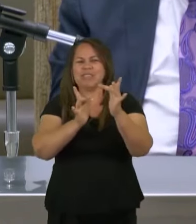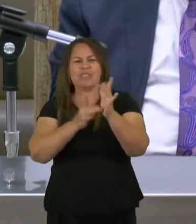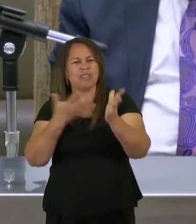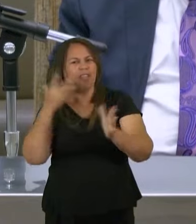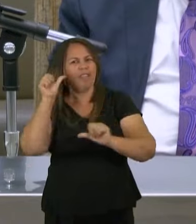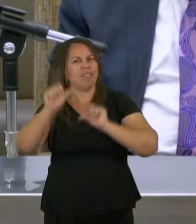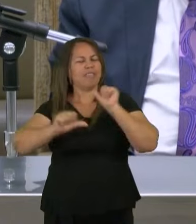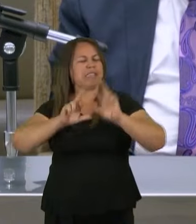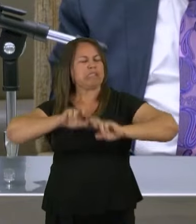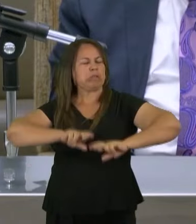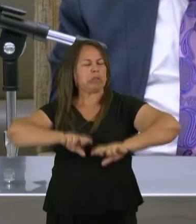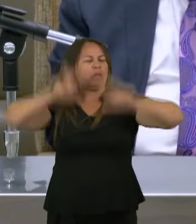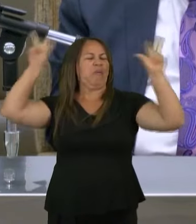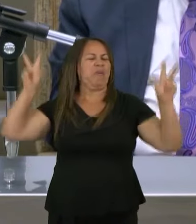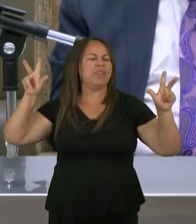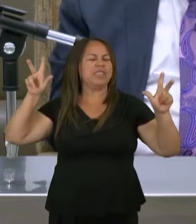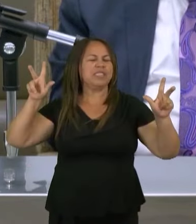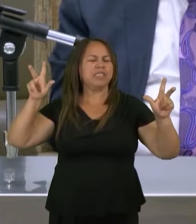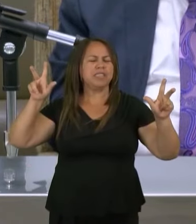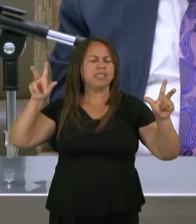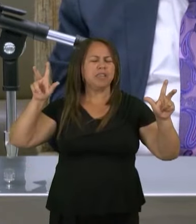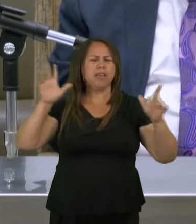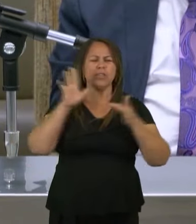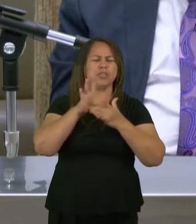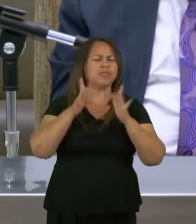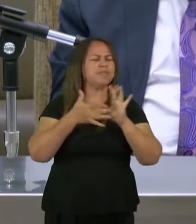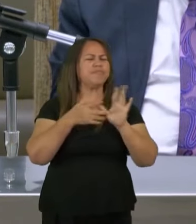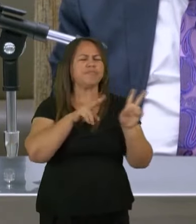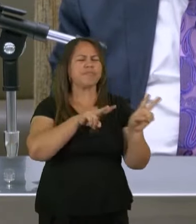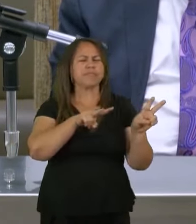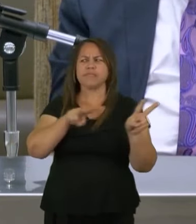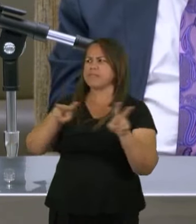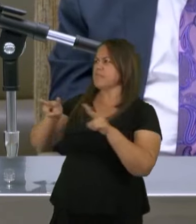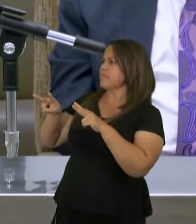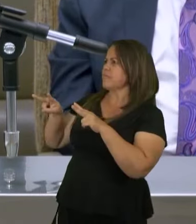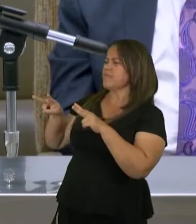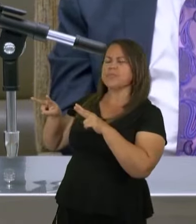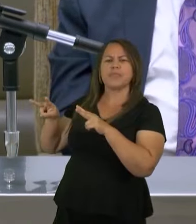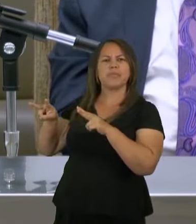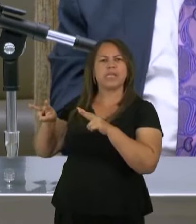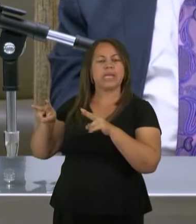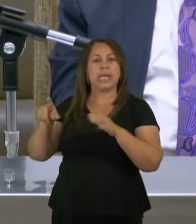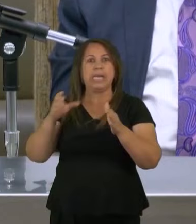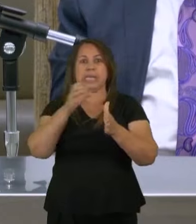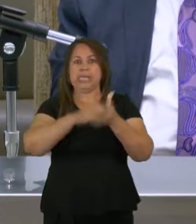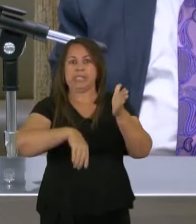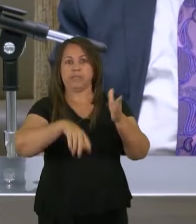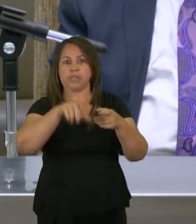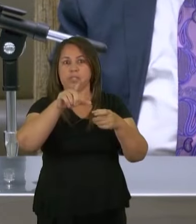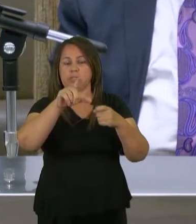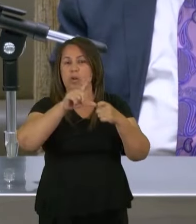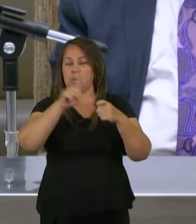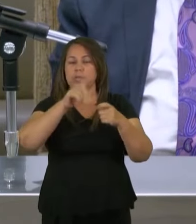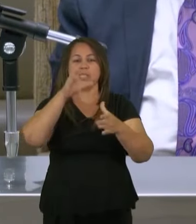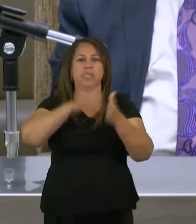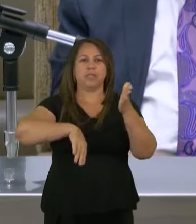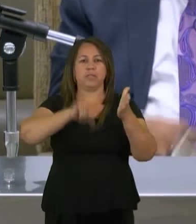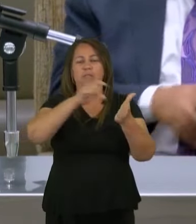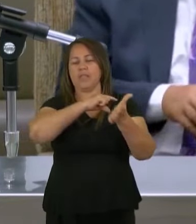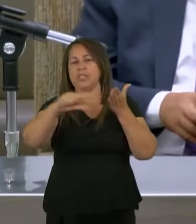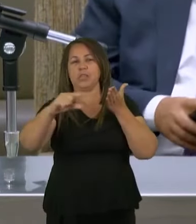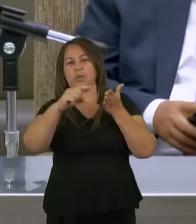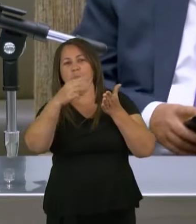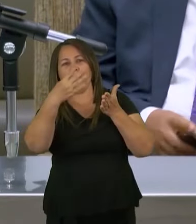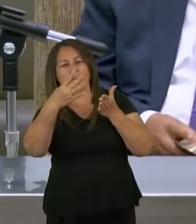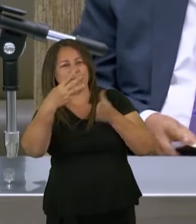maneira faz com que a atenção de Jesus seja voltada para ela. Lucas capítulo 8, versículo 43,